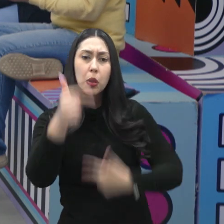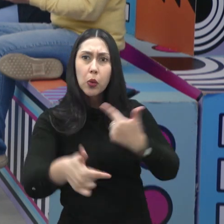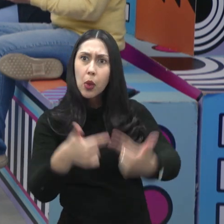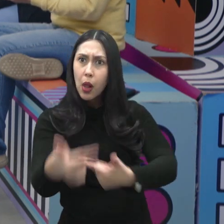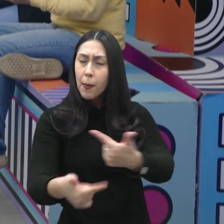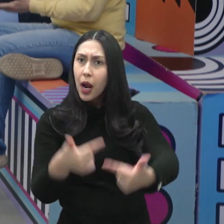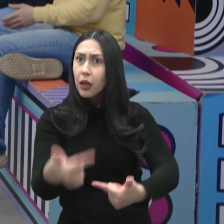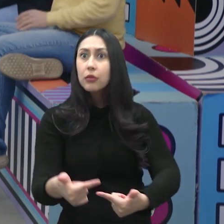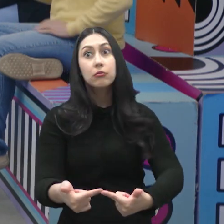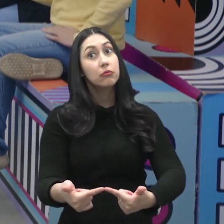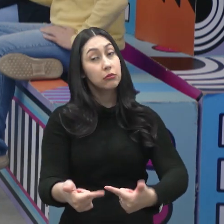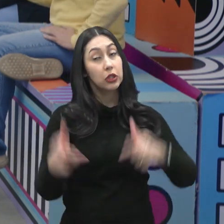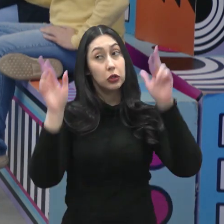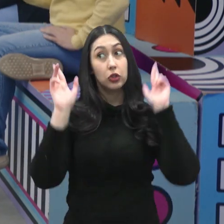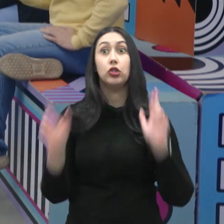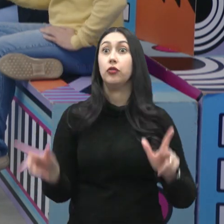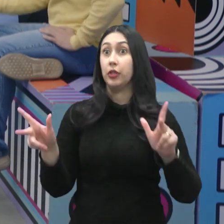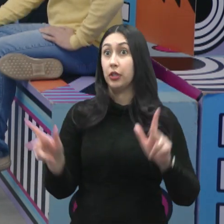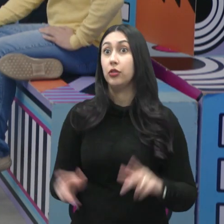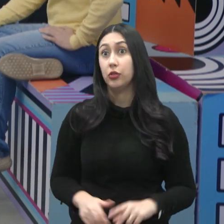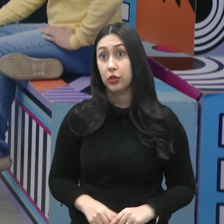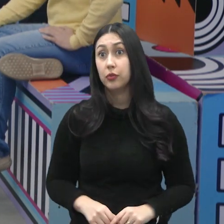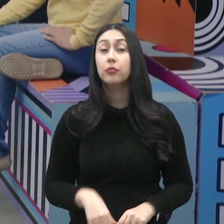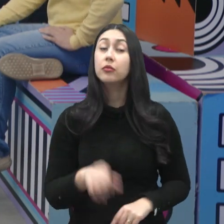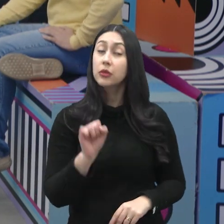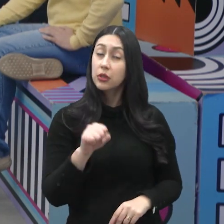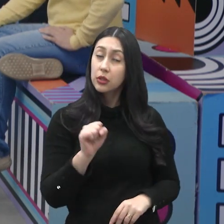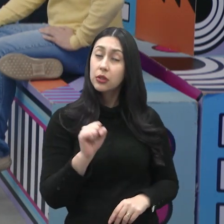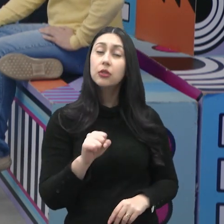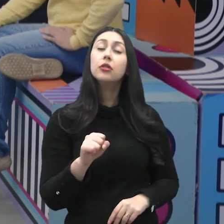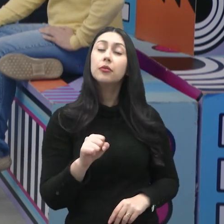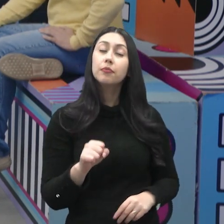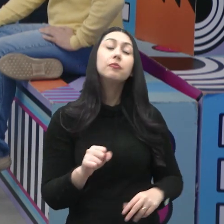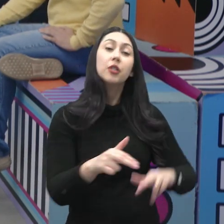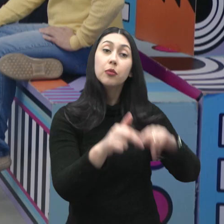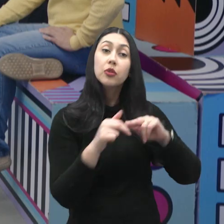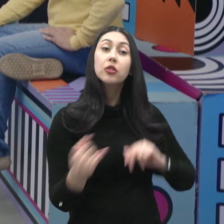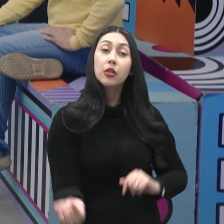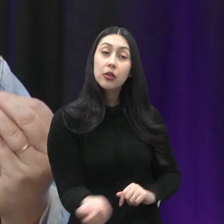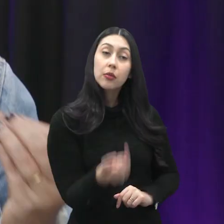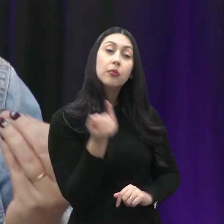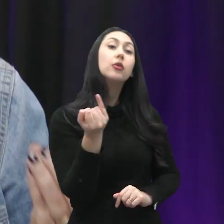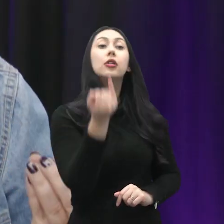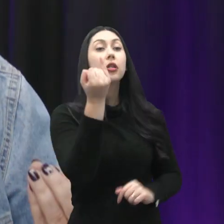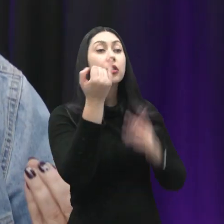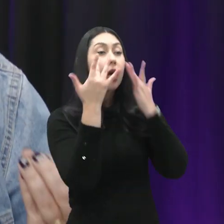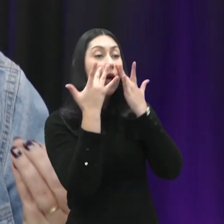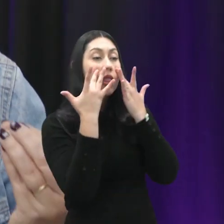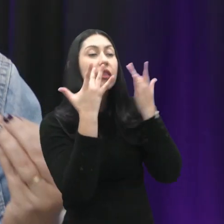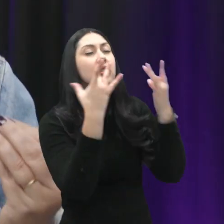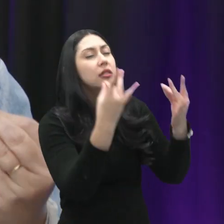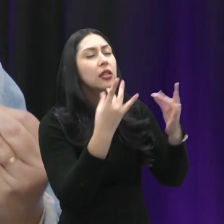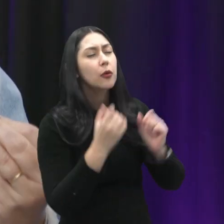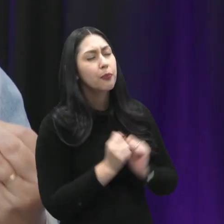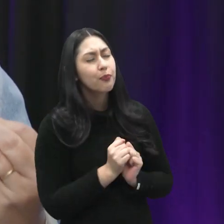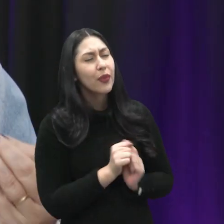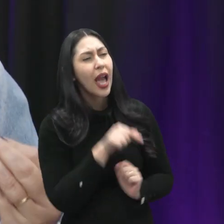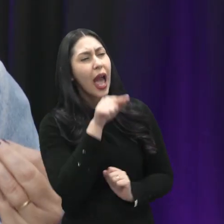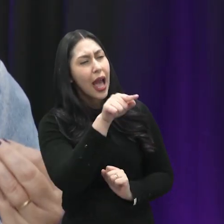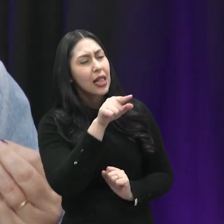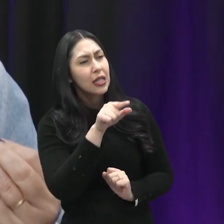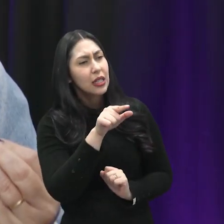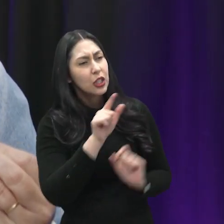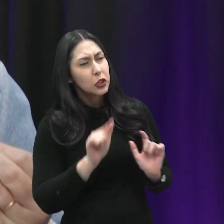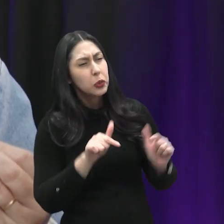prestados a outras pessoas, já vira uma outra questão. Exatamente. E daí, é isso que é importante, a gente escutar. O que é que está por trás